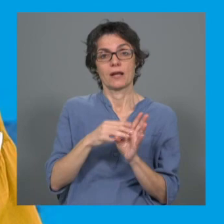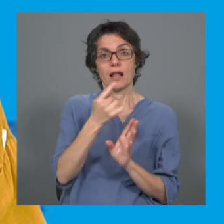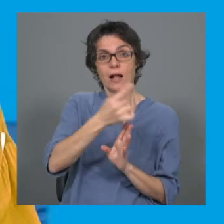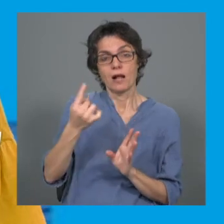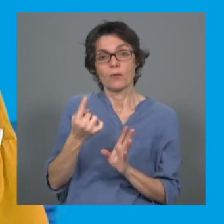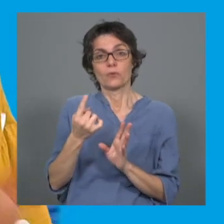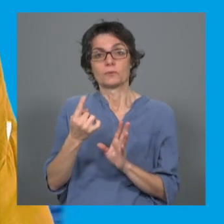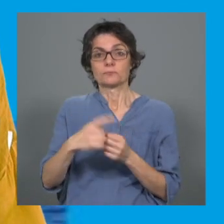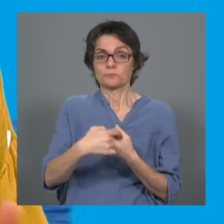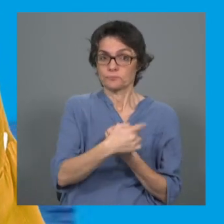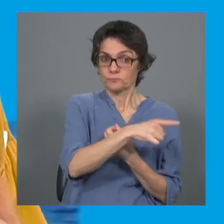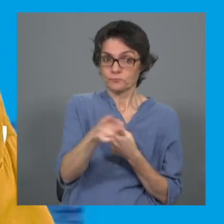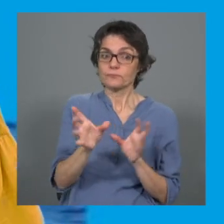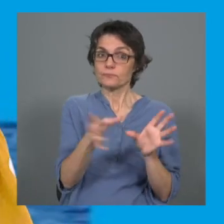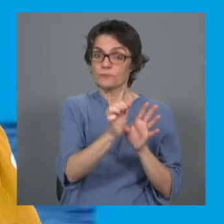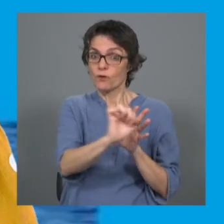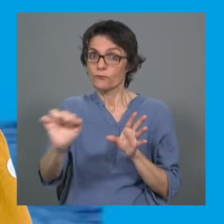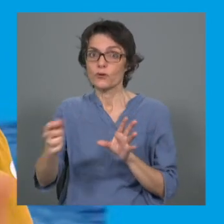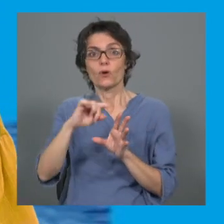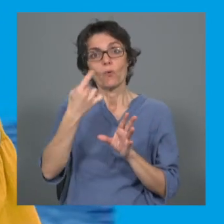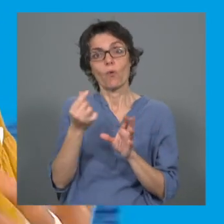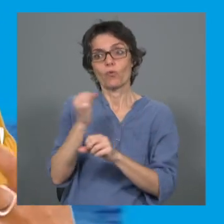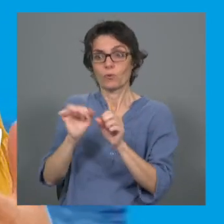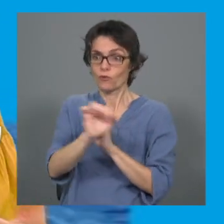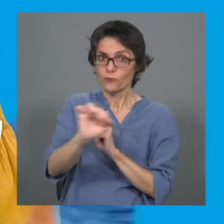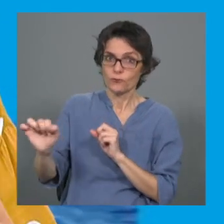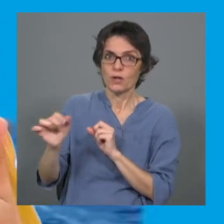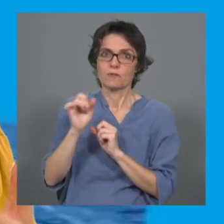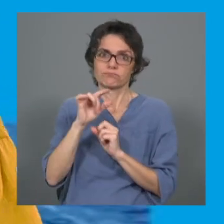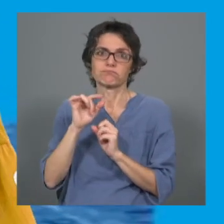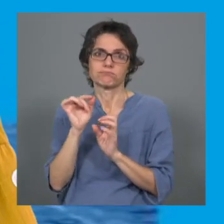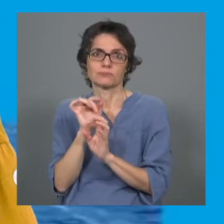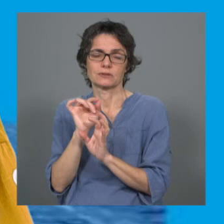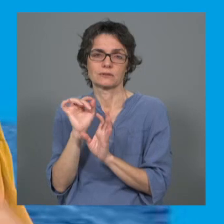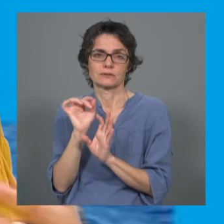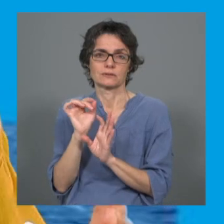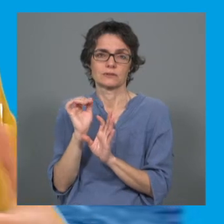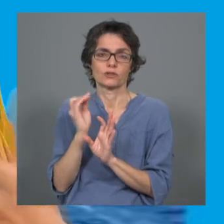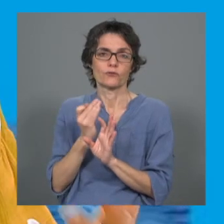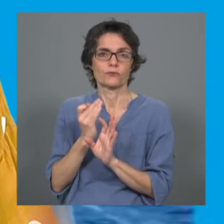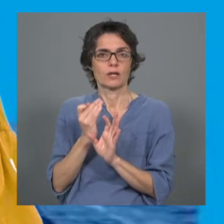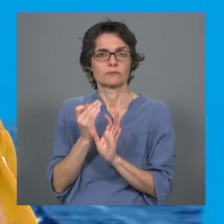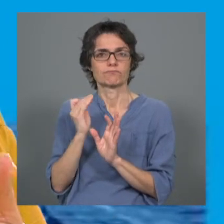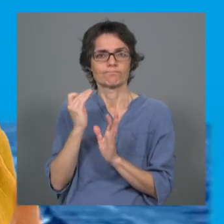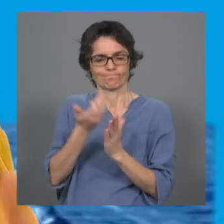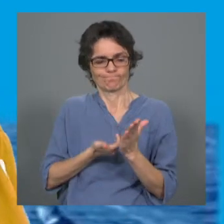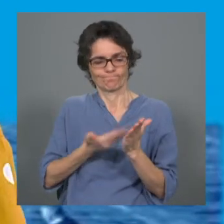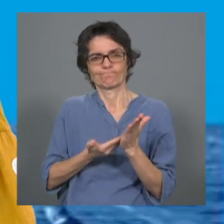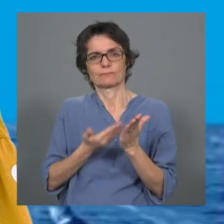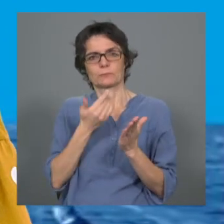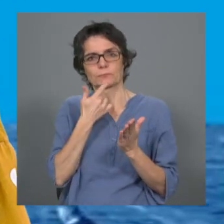Diocese, quer seja nas suas comunidades paroquiais, quer seja nos seus movimentos, poderia depois pegar na Constituição e ver que caminhos